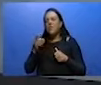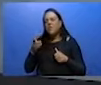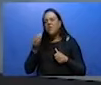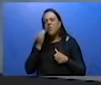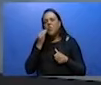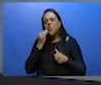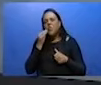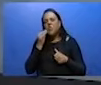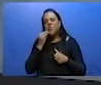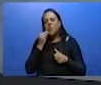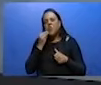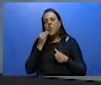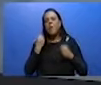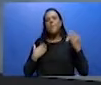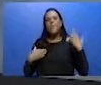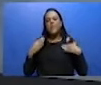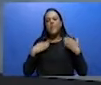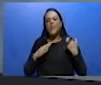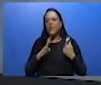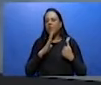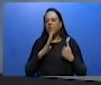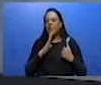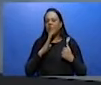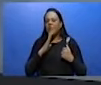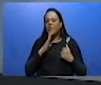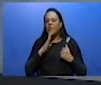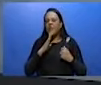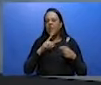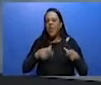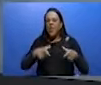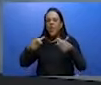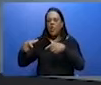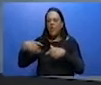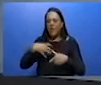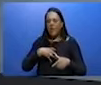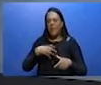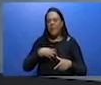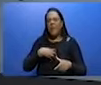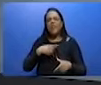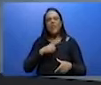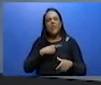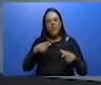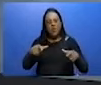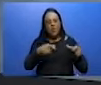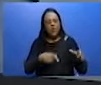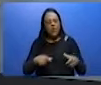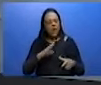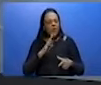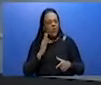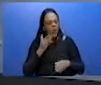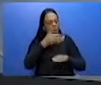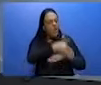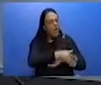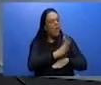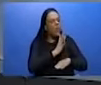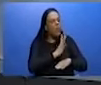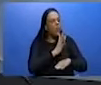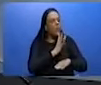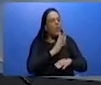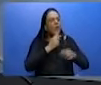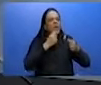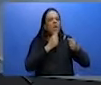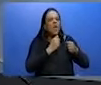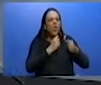Seguro, existem outros lugares com reservas que a gente pode entrar e conhecer. Nós devemos isso aos